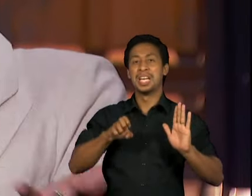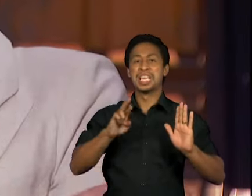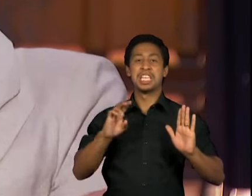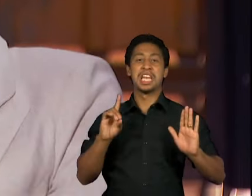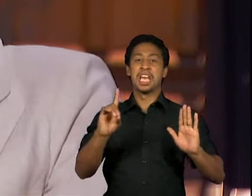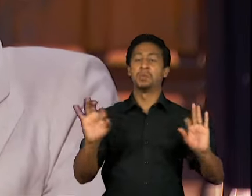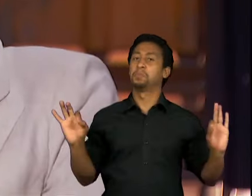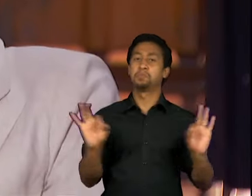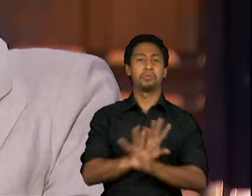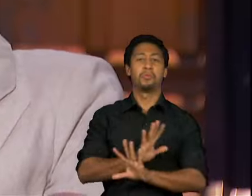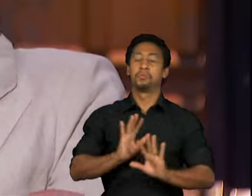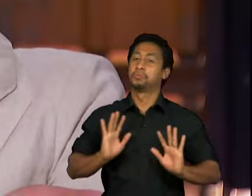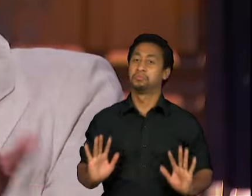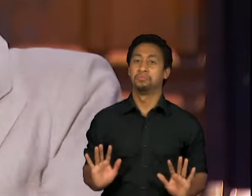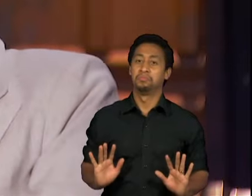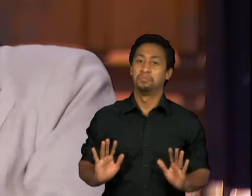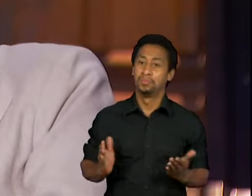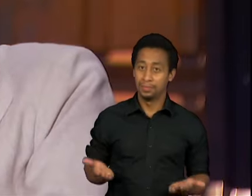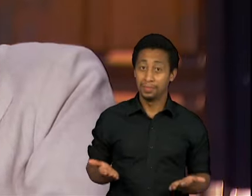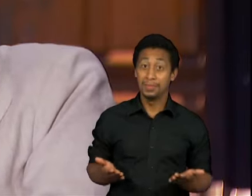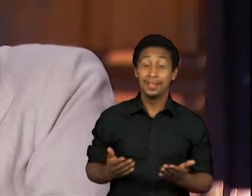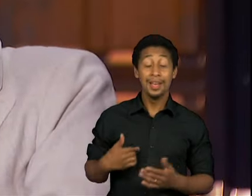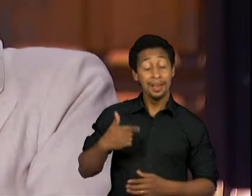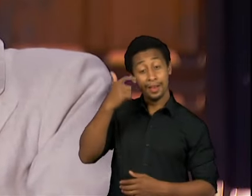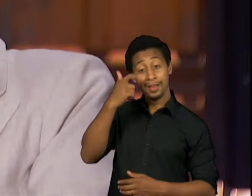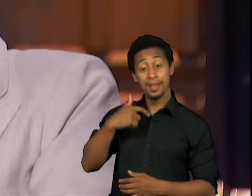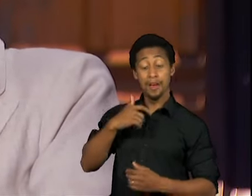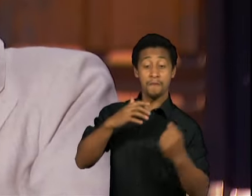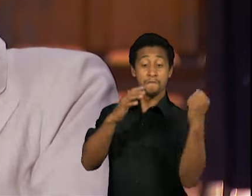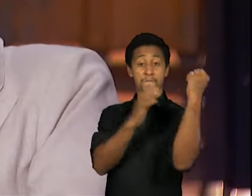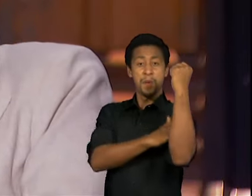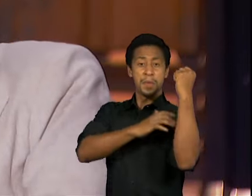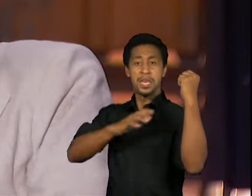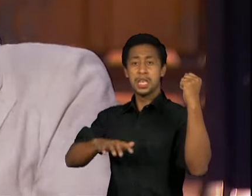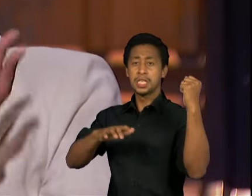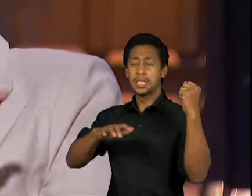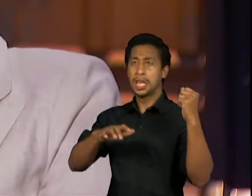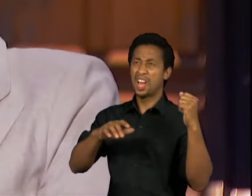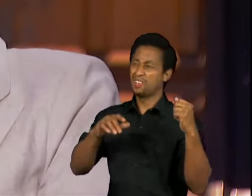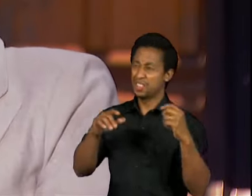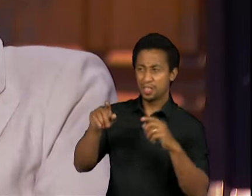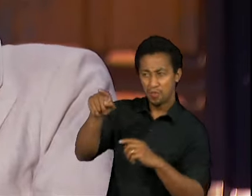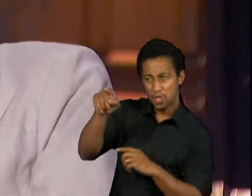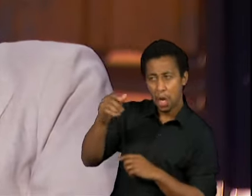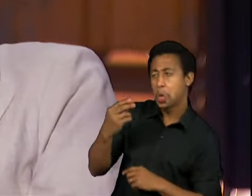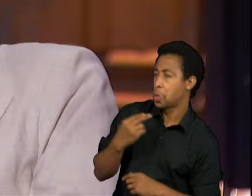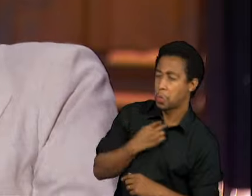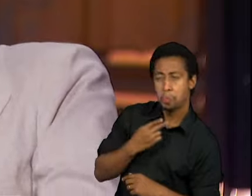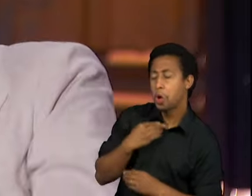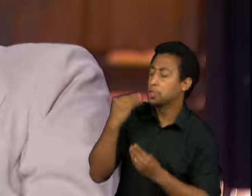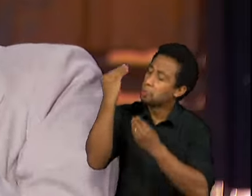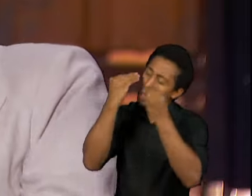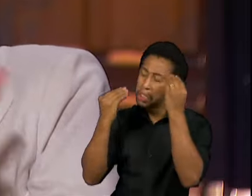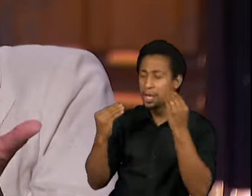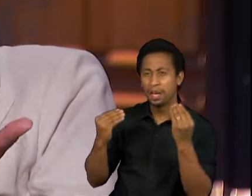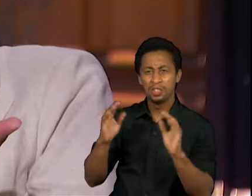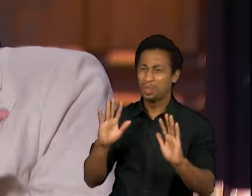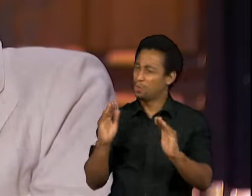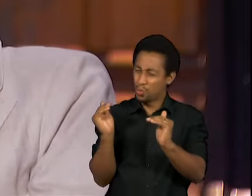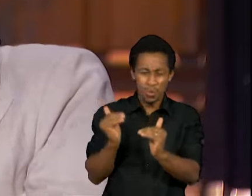sem esse esteriótipo também porque assim se você é feminina está você não pode gostar de uma casa não eu acho que a gente vende um